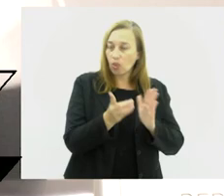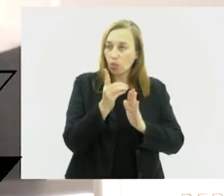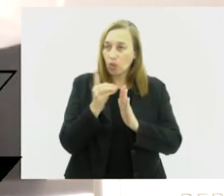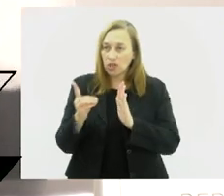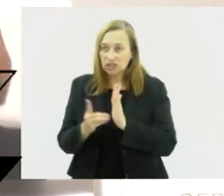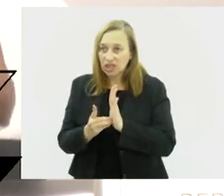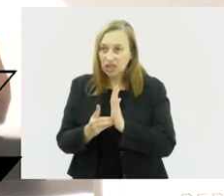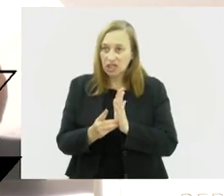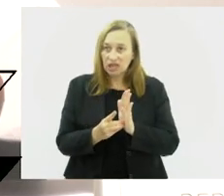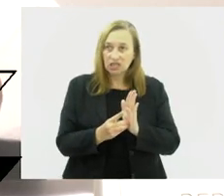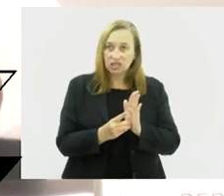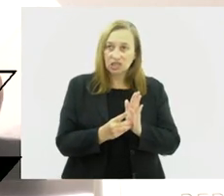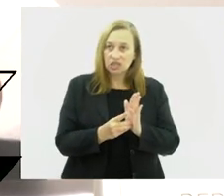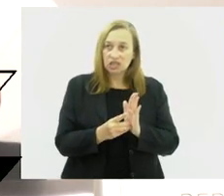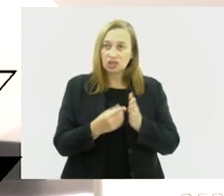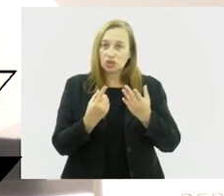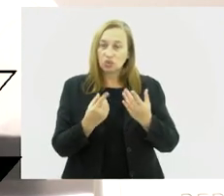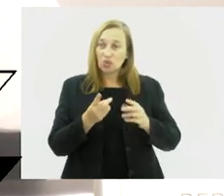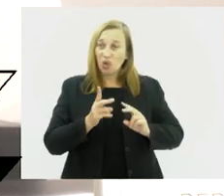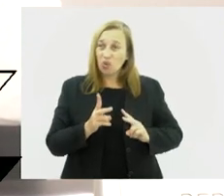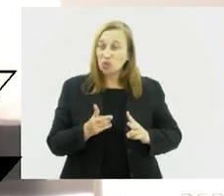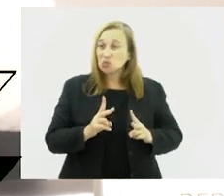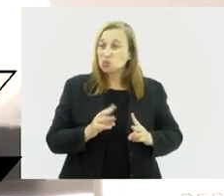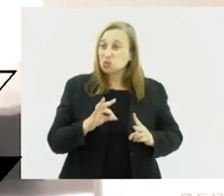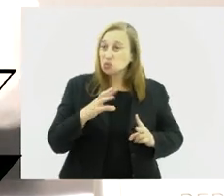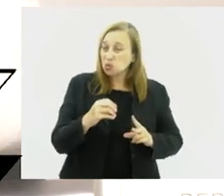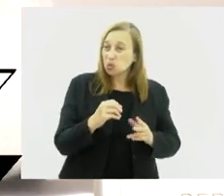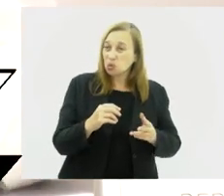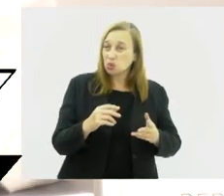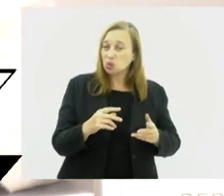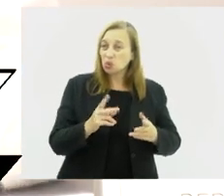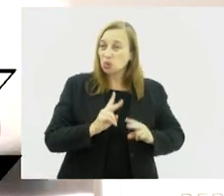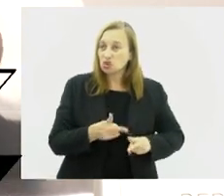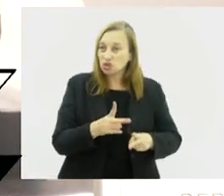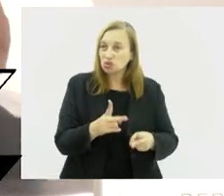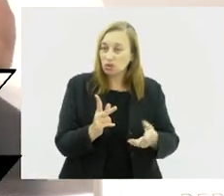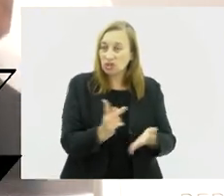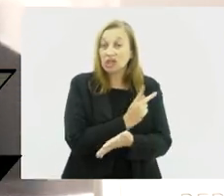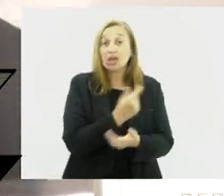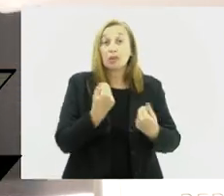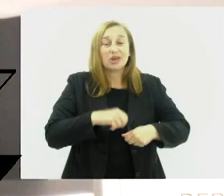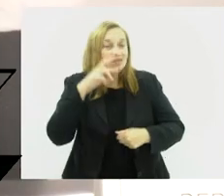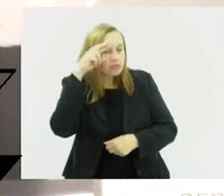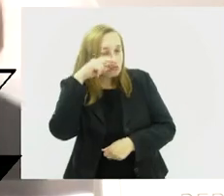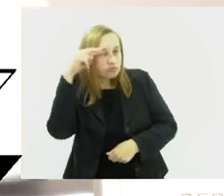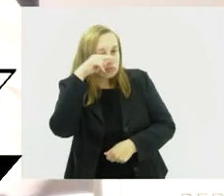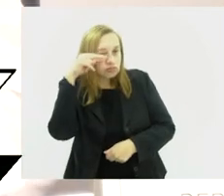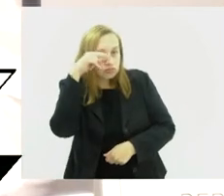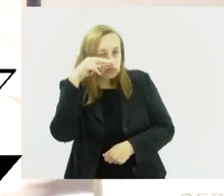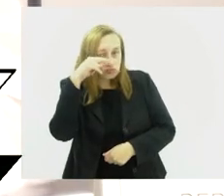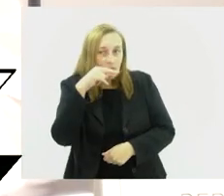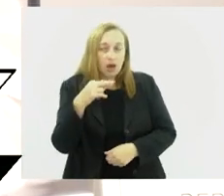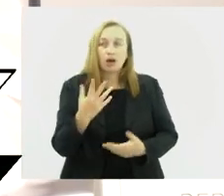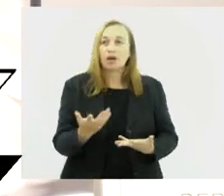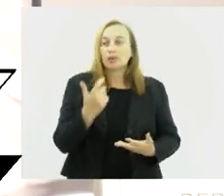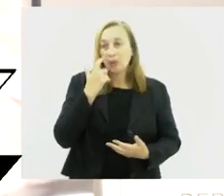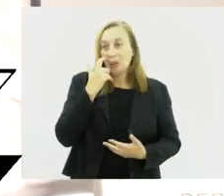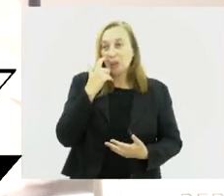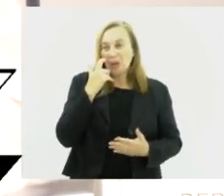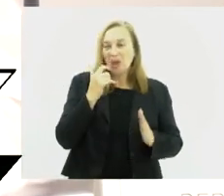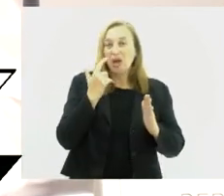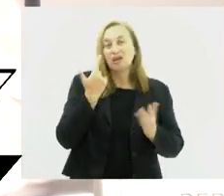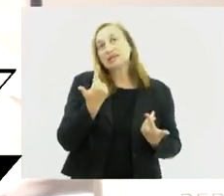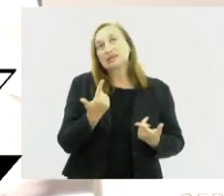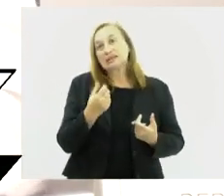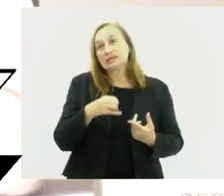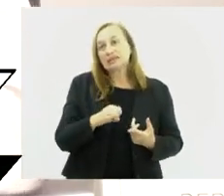vigor, os ataques se sucedem, a gente tem que centrar na fiscalização, porque senão a gente vai adiar. Não, vamos ver